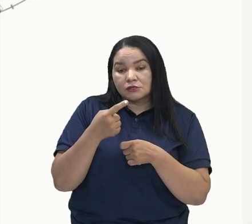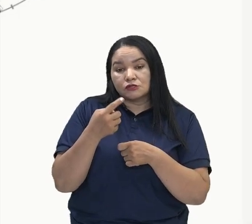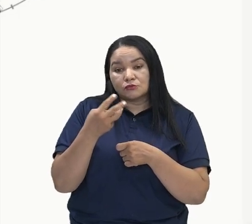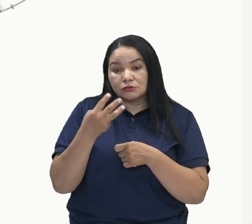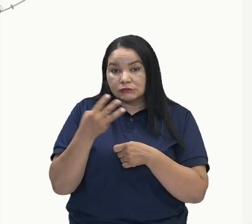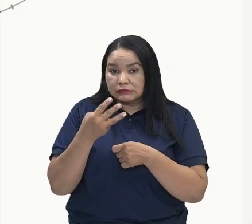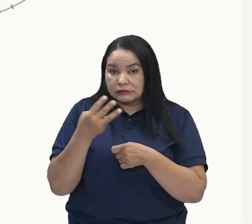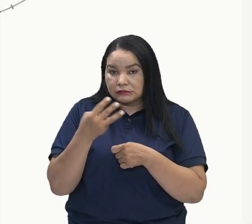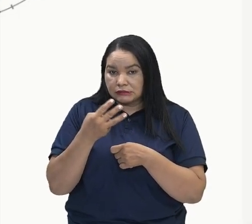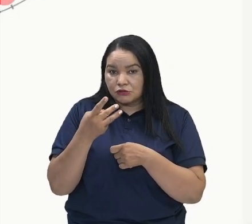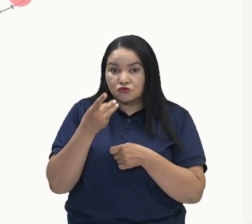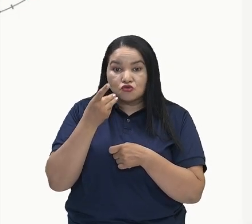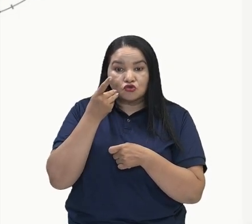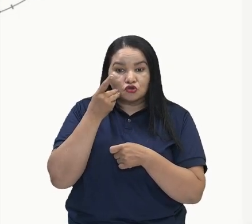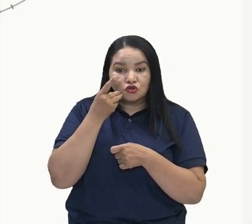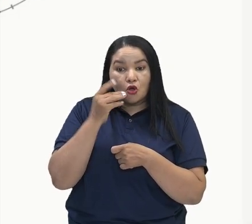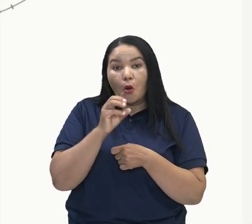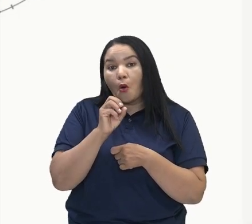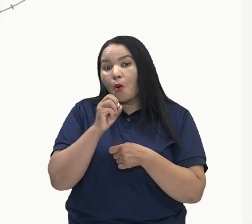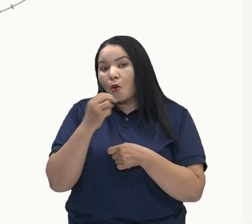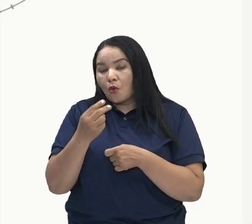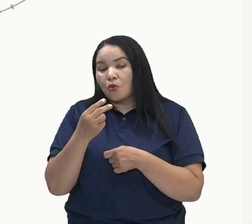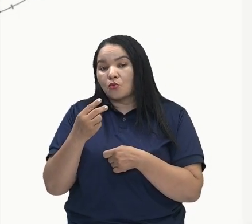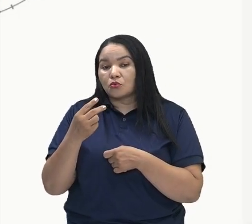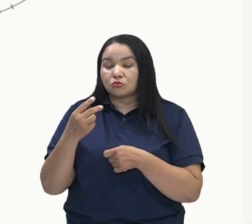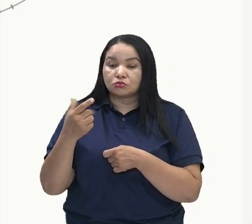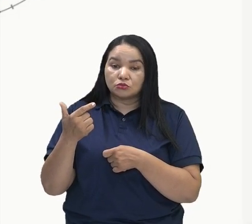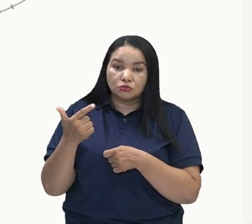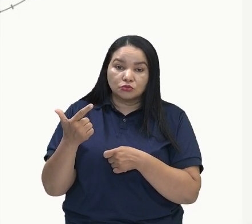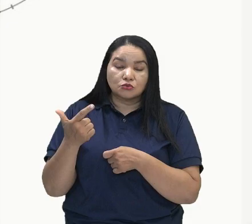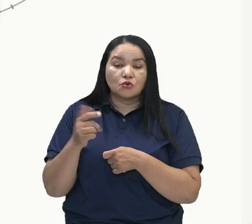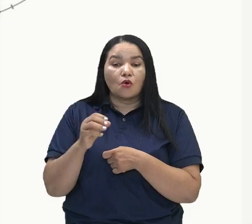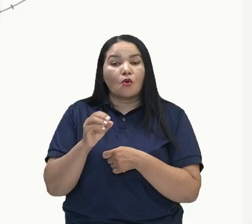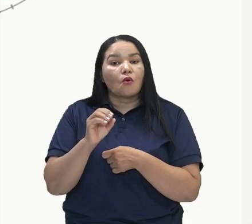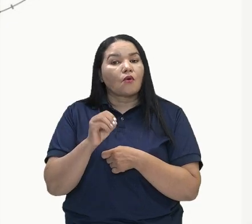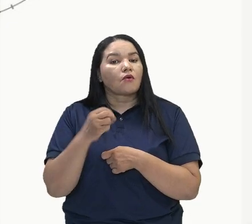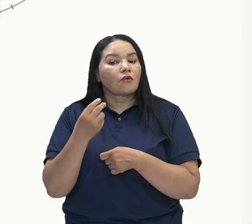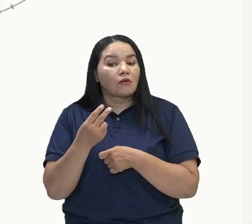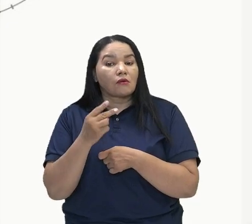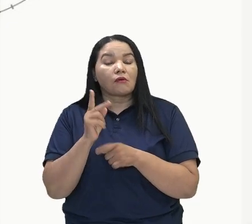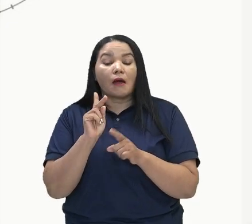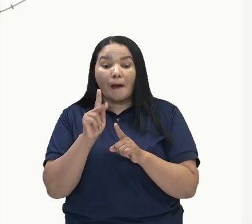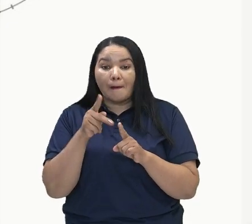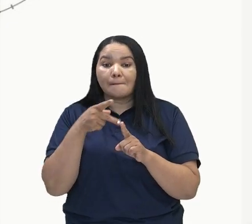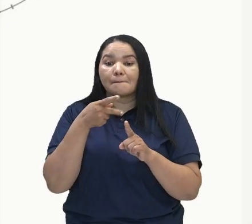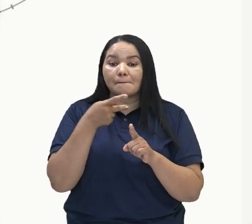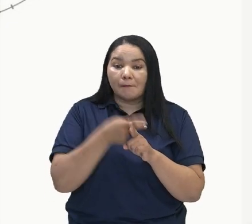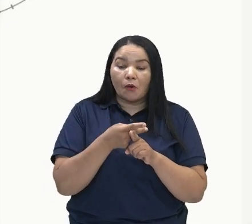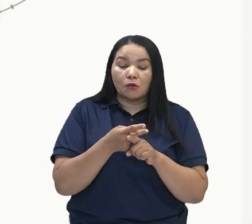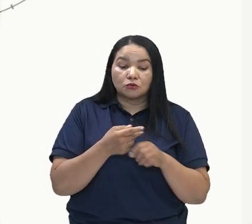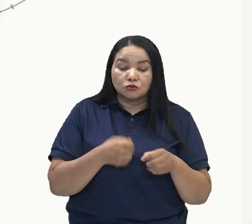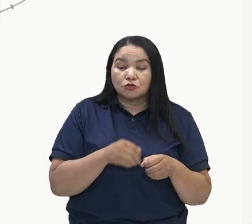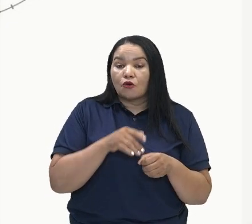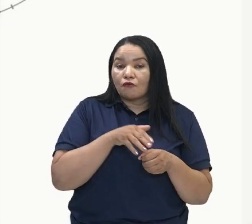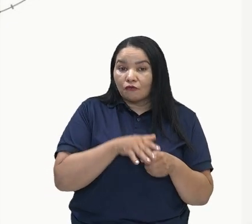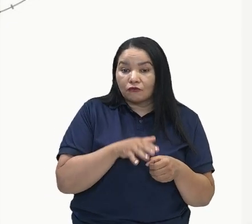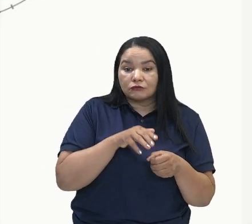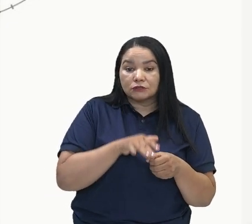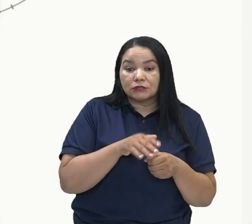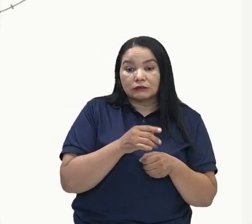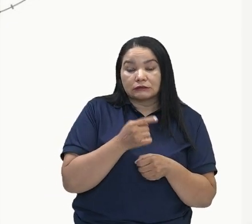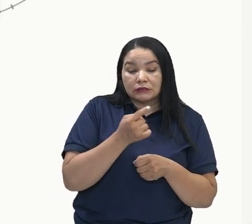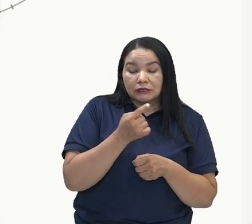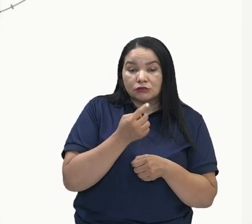dia, ou até mesmo no 12º, ou se foi após a ovulação ali 15º até o